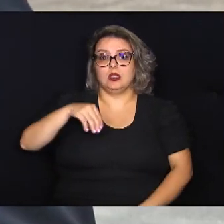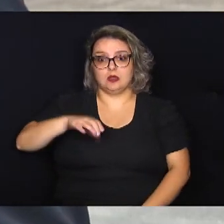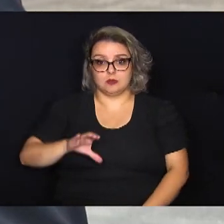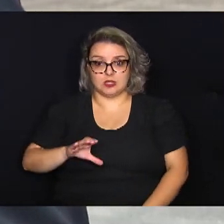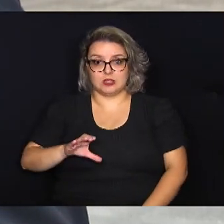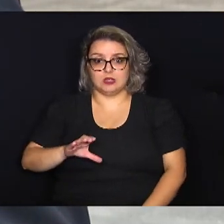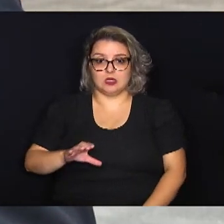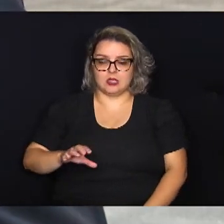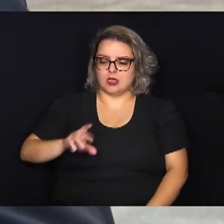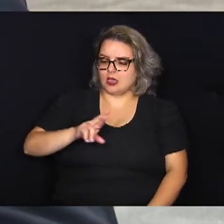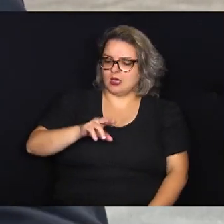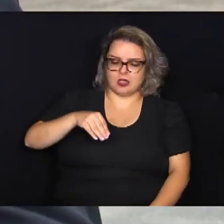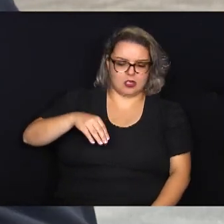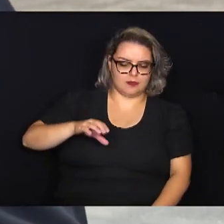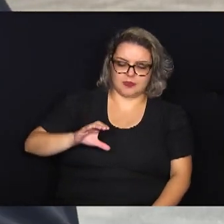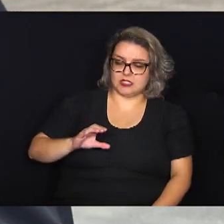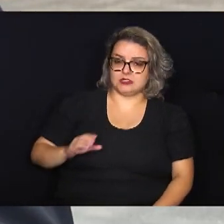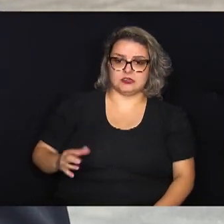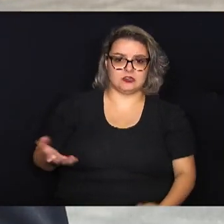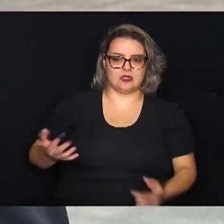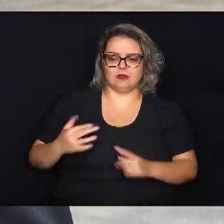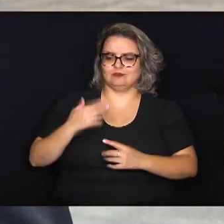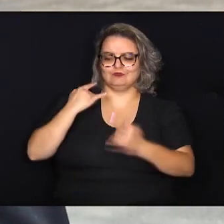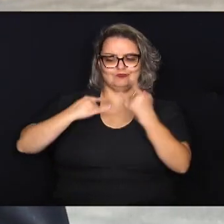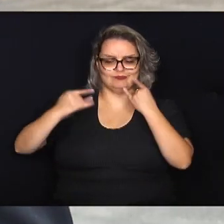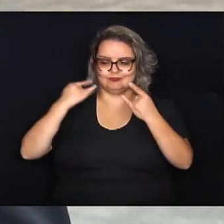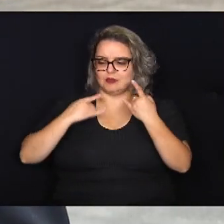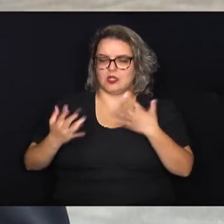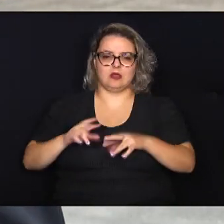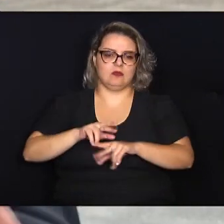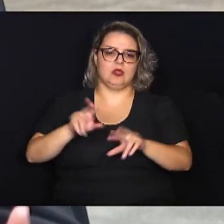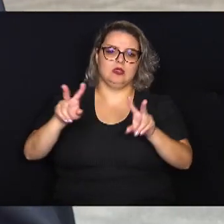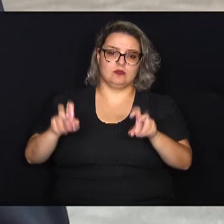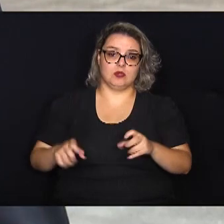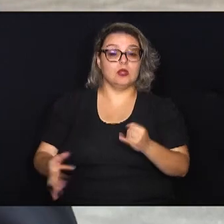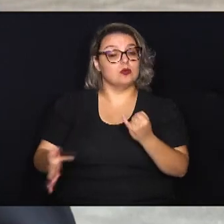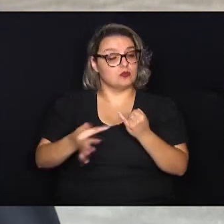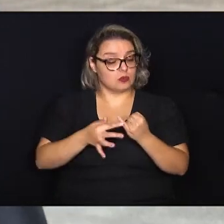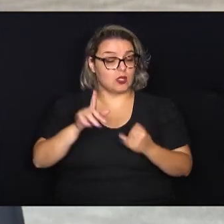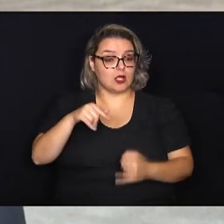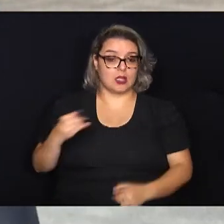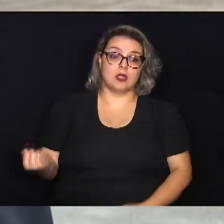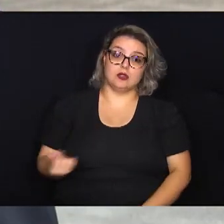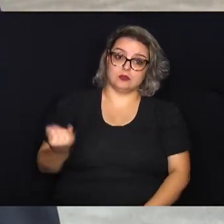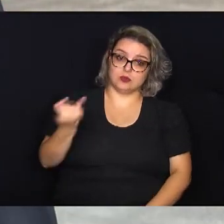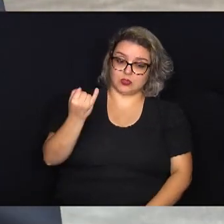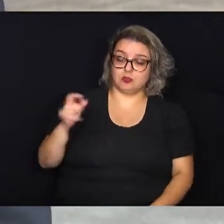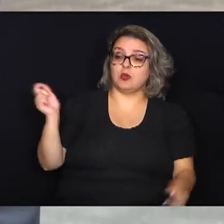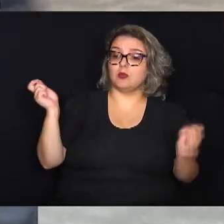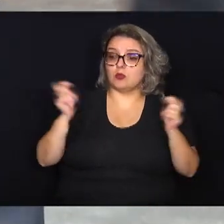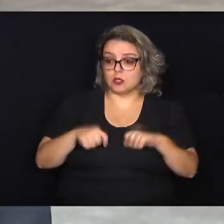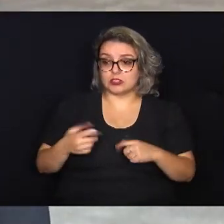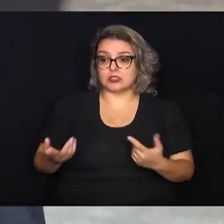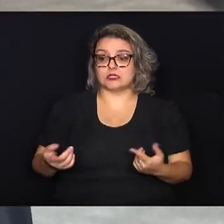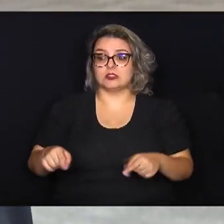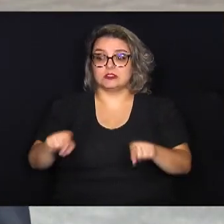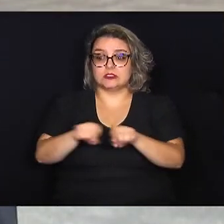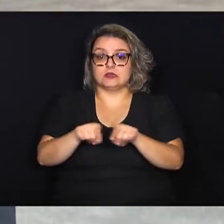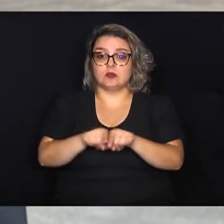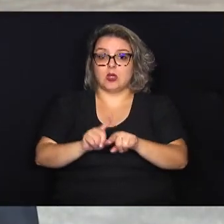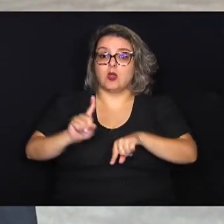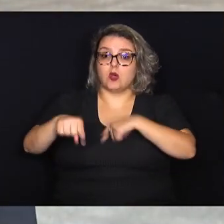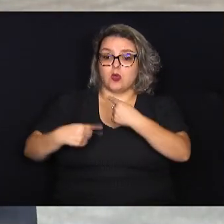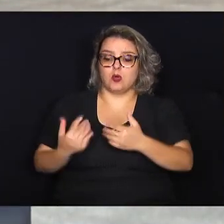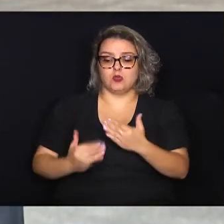de Campinas é vocacionada para vários temas. O Instituto Federal é um instrumento importante para potencializar, inclusive, o